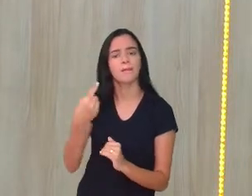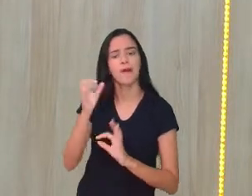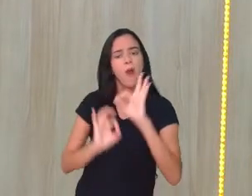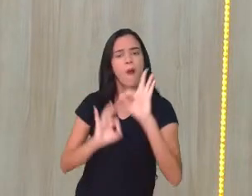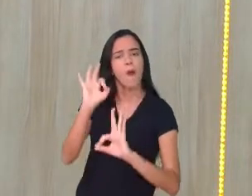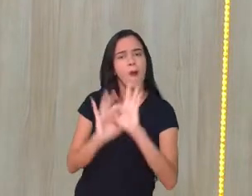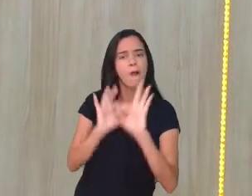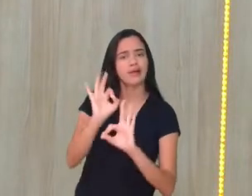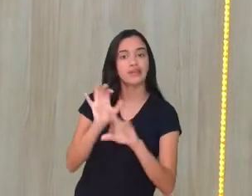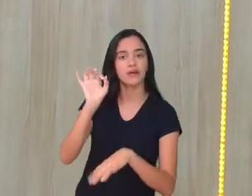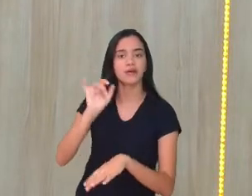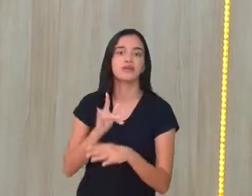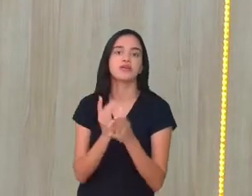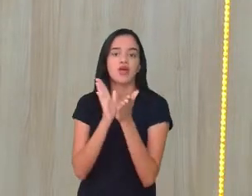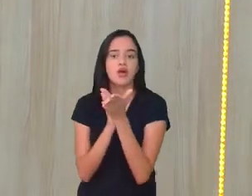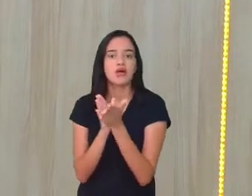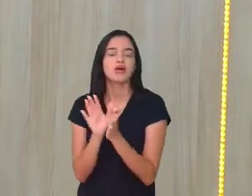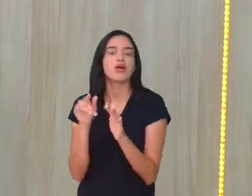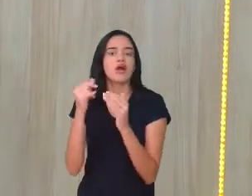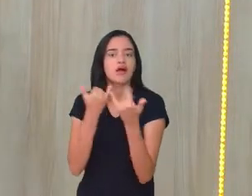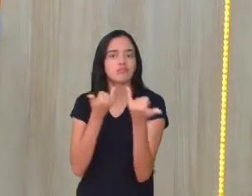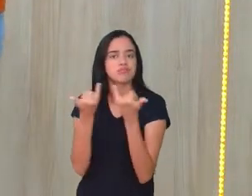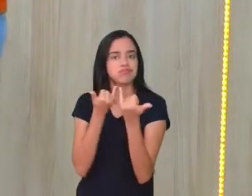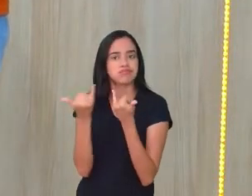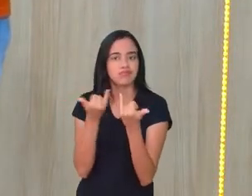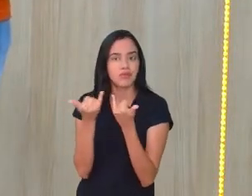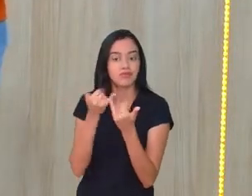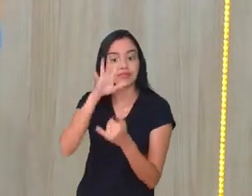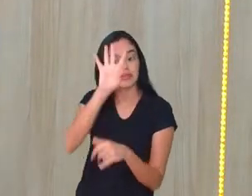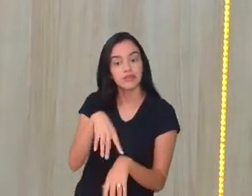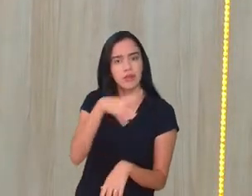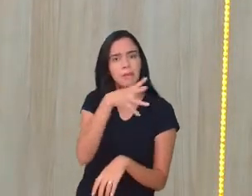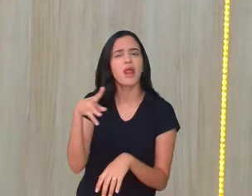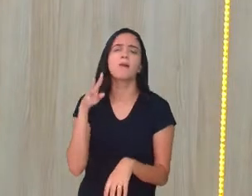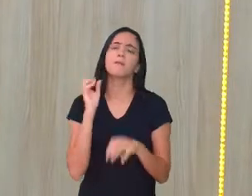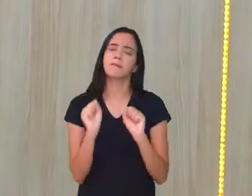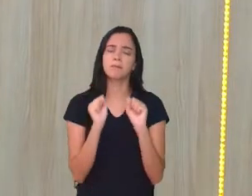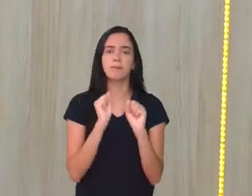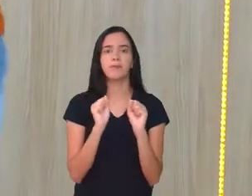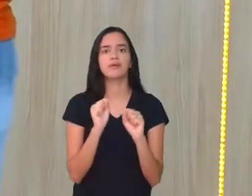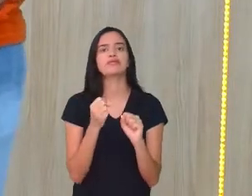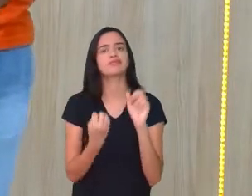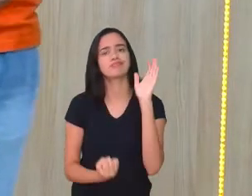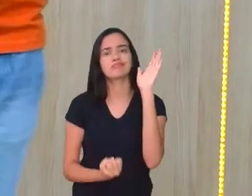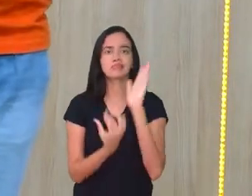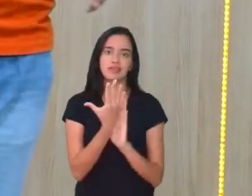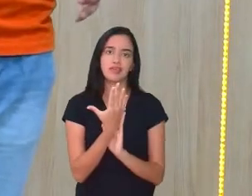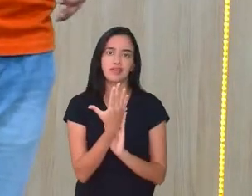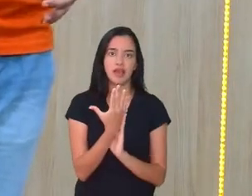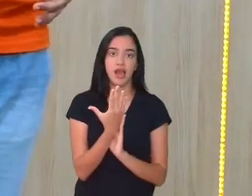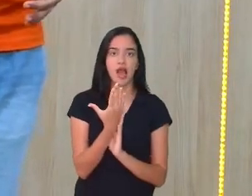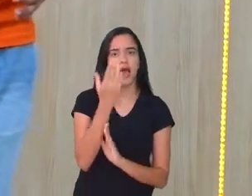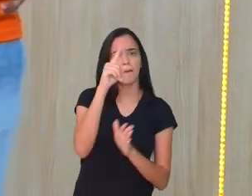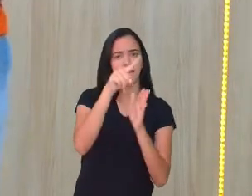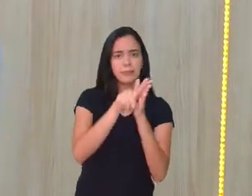organizamos os dados e colocamos em forma de tabela. Você pode fazer aí e criar a sua pesquisa,